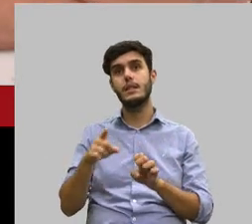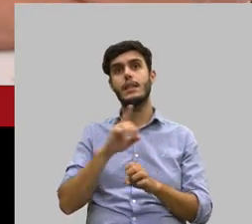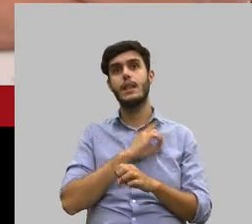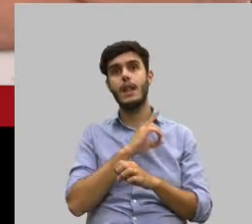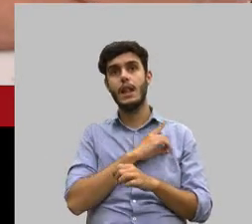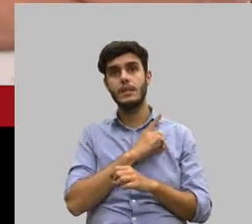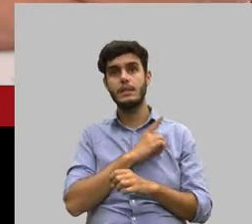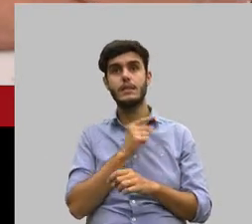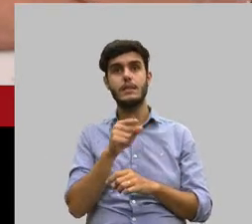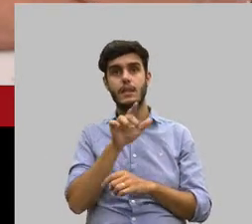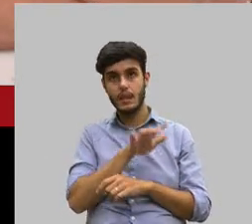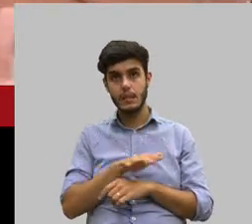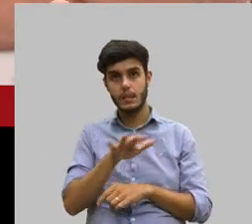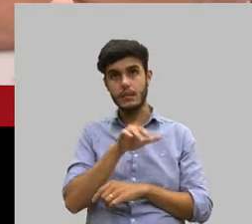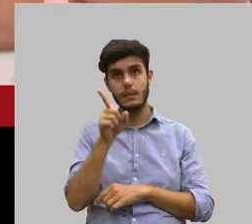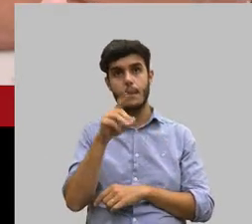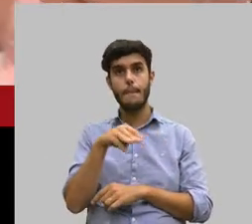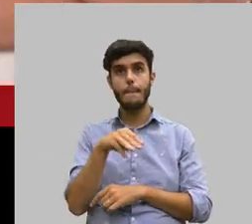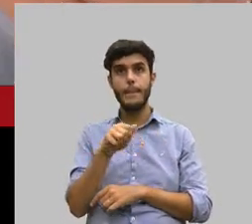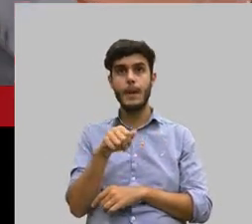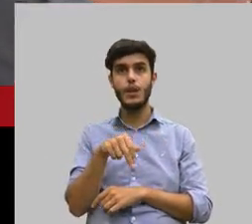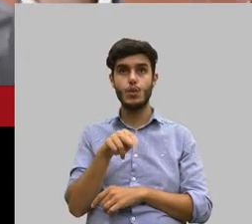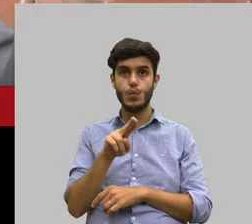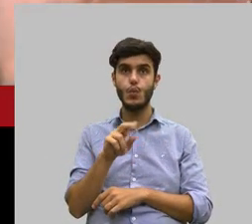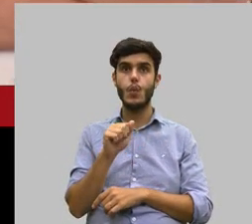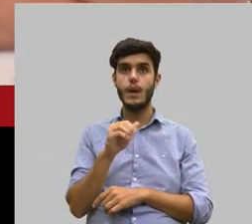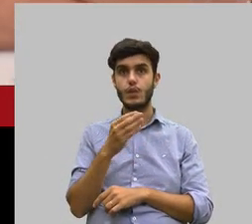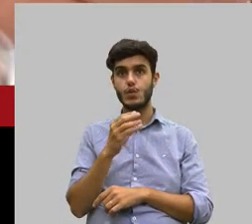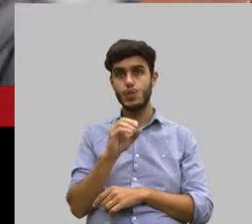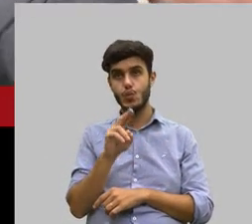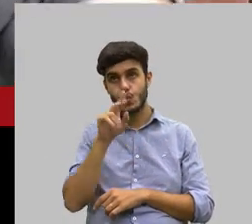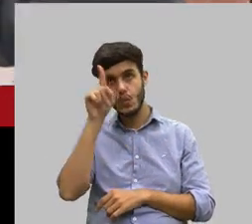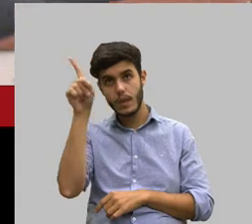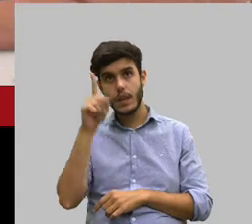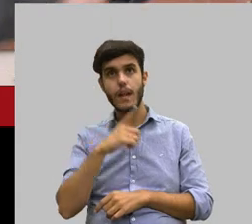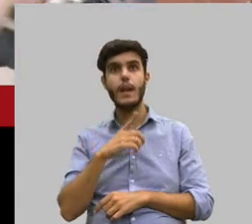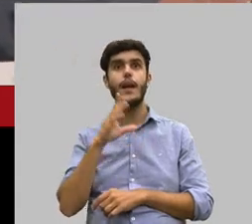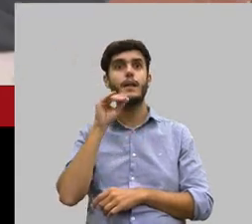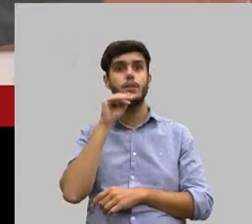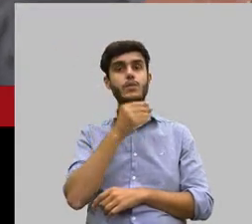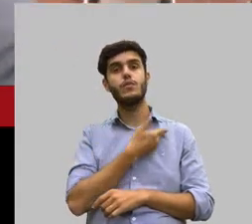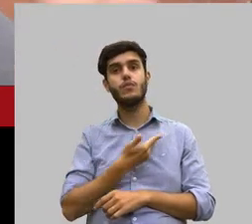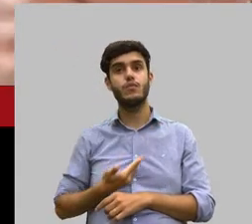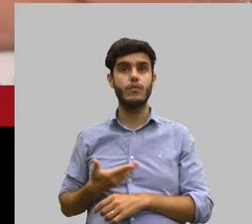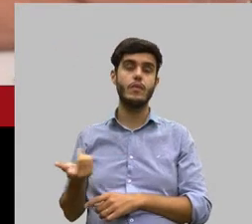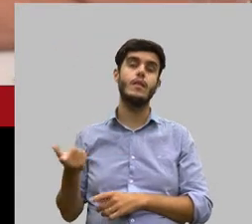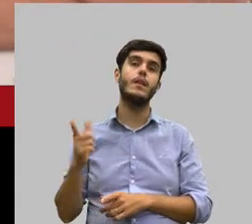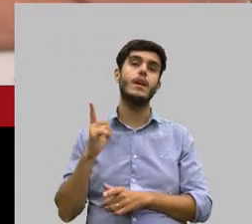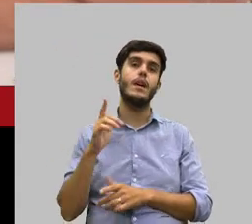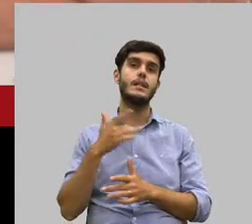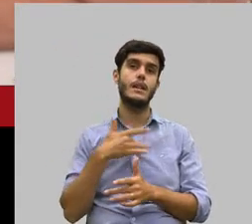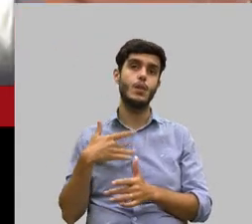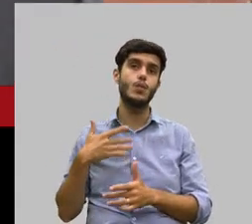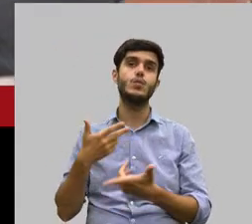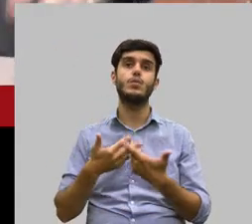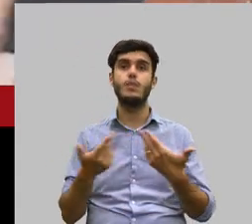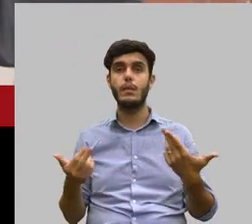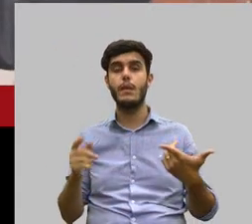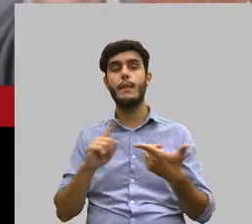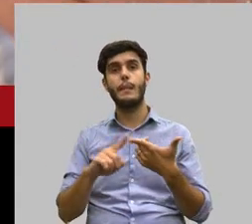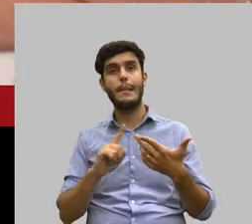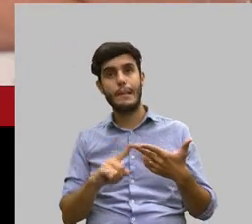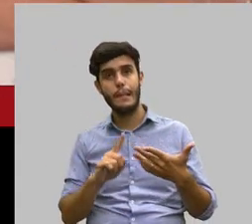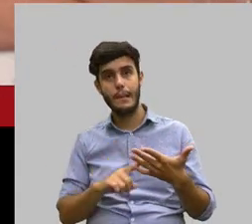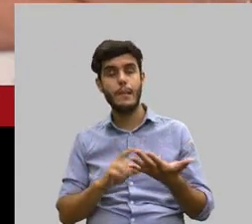regional lá em Man uaçu e deixou os demais servidores da educação da Saúde tantas áreas da polícia penal